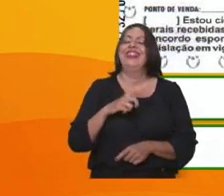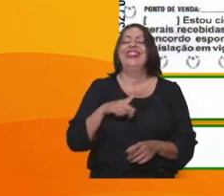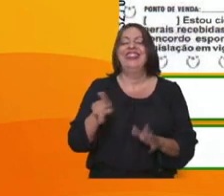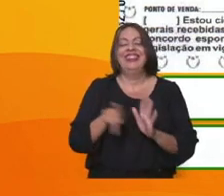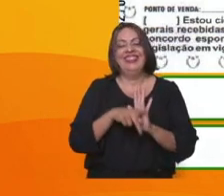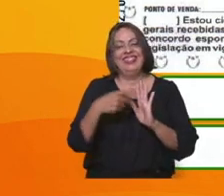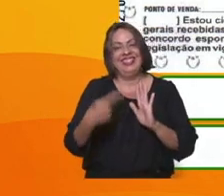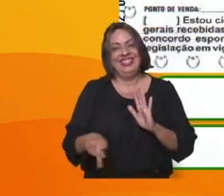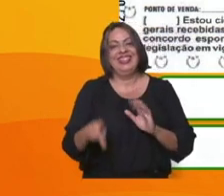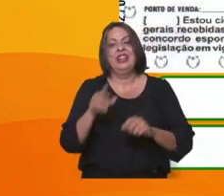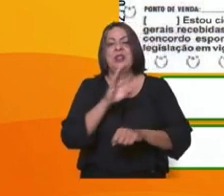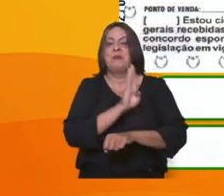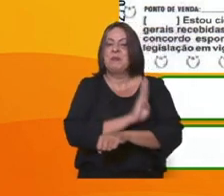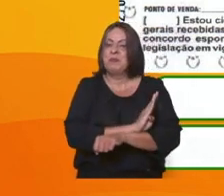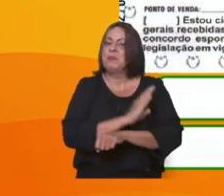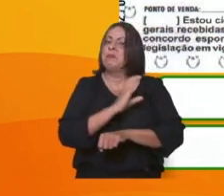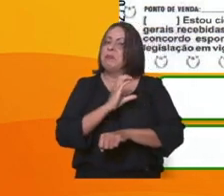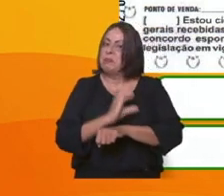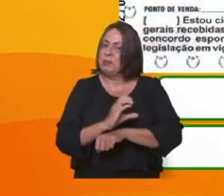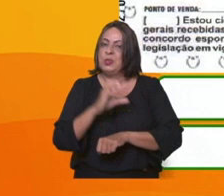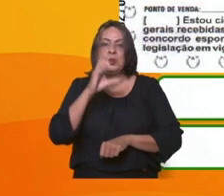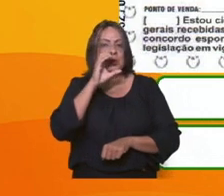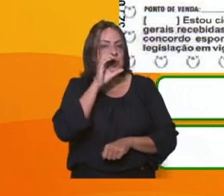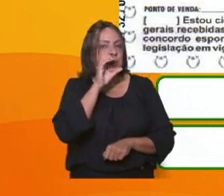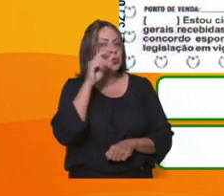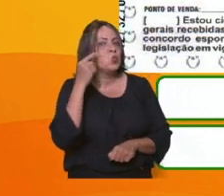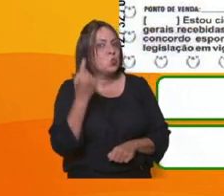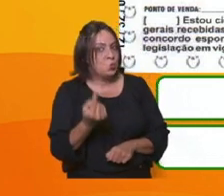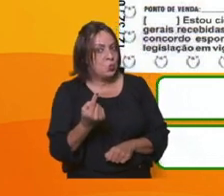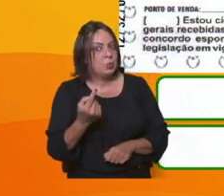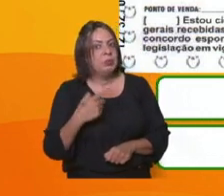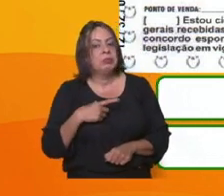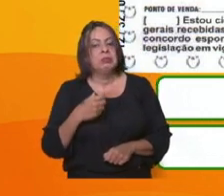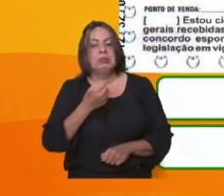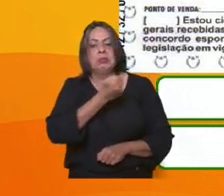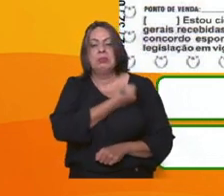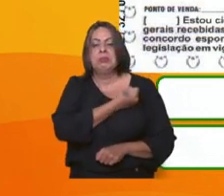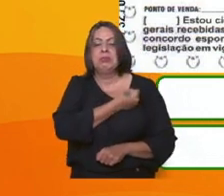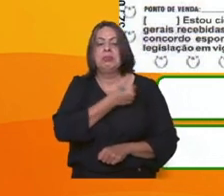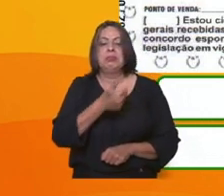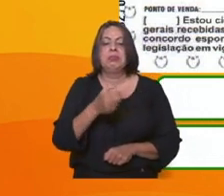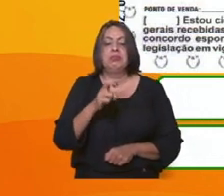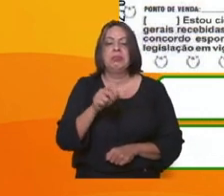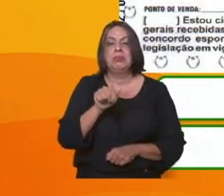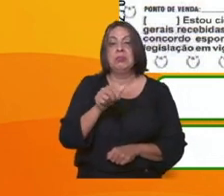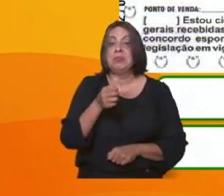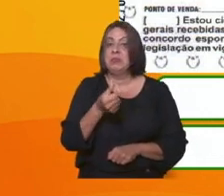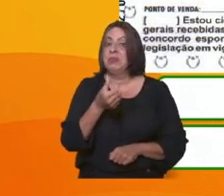só, adquiriu aí na Regional Socorro um benezinho e o título é